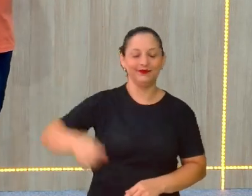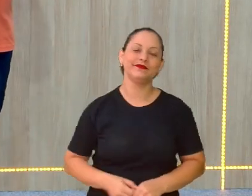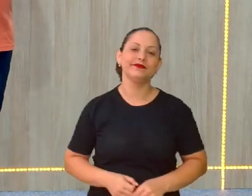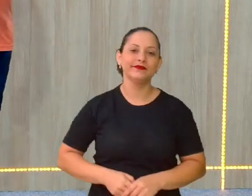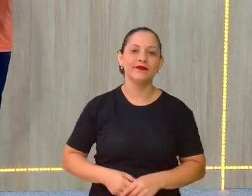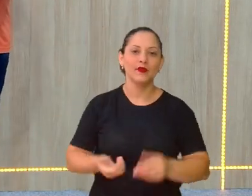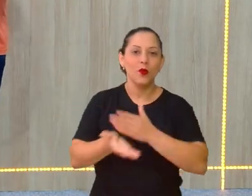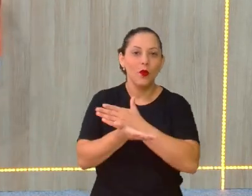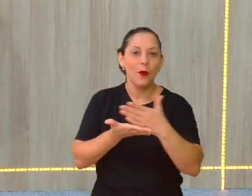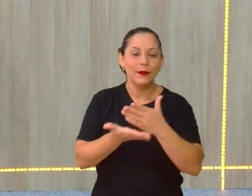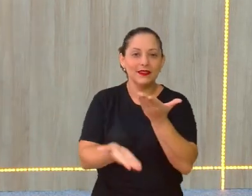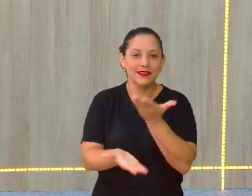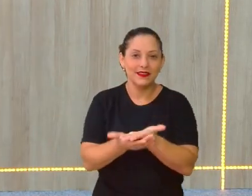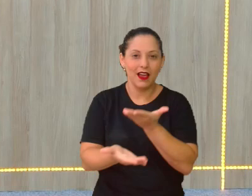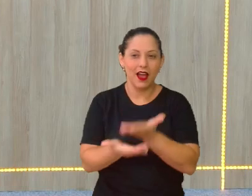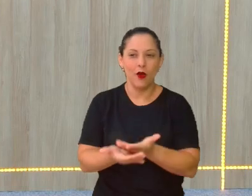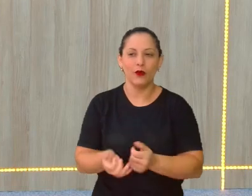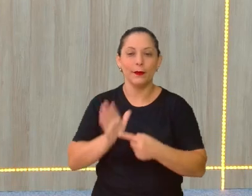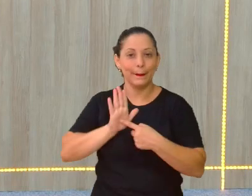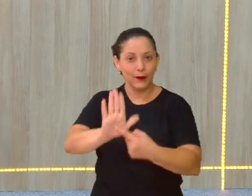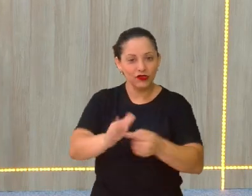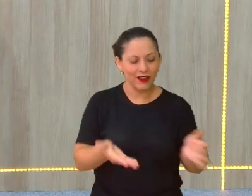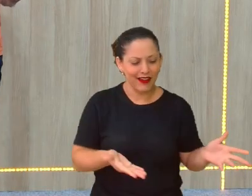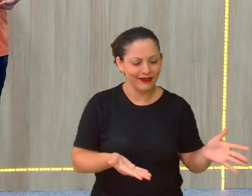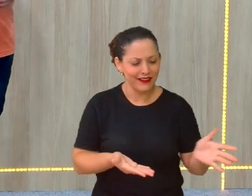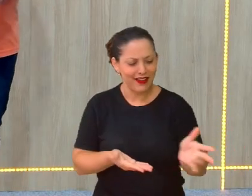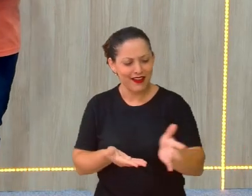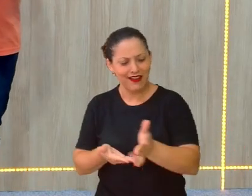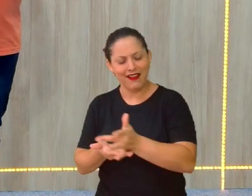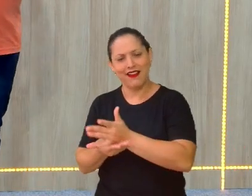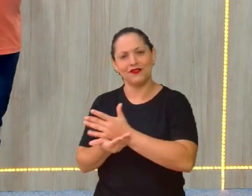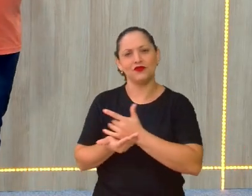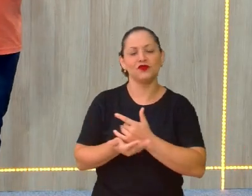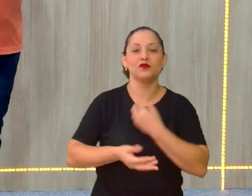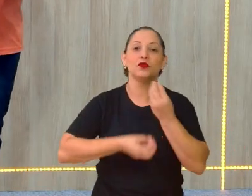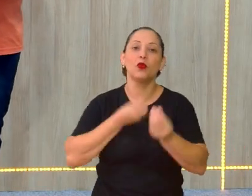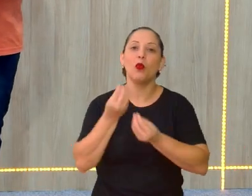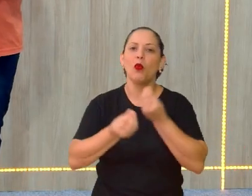aula dando alguns dados a respeito de onde